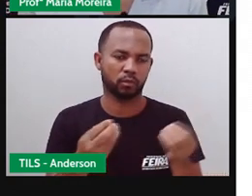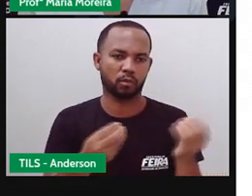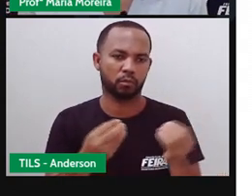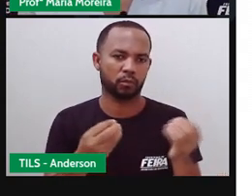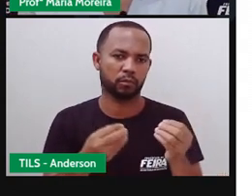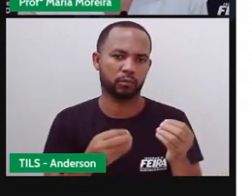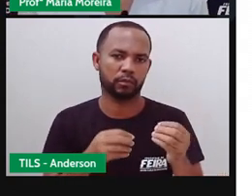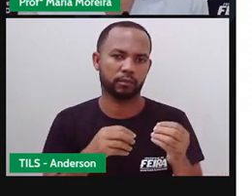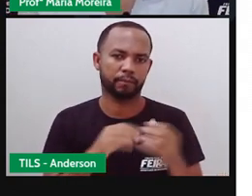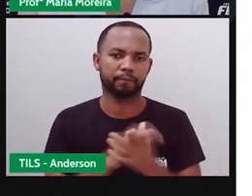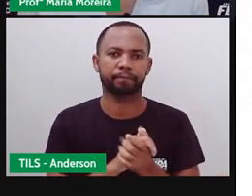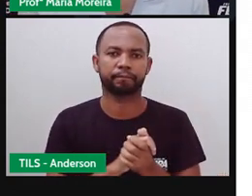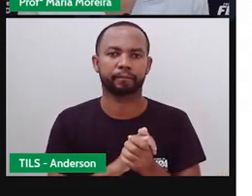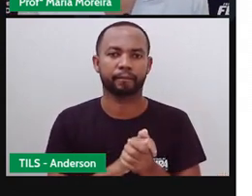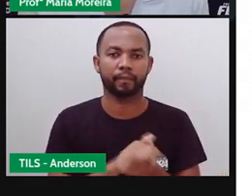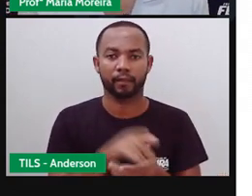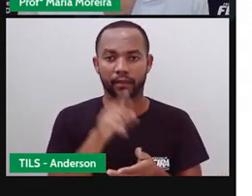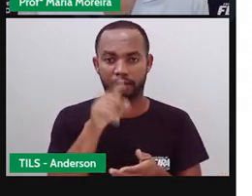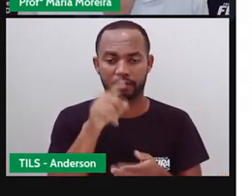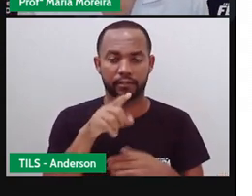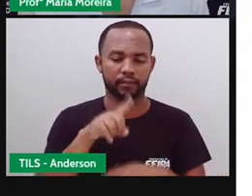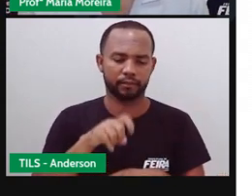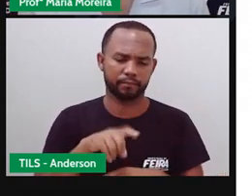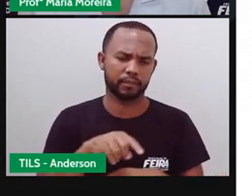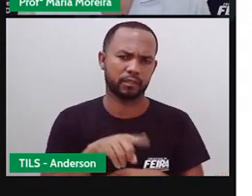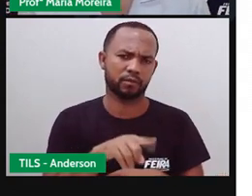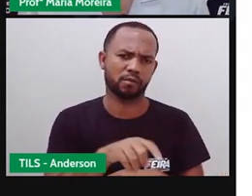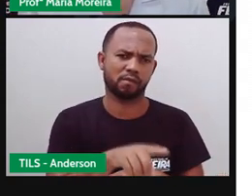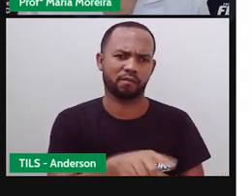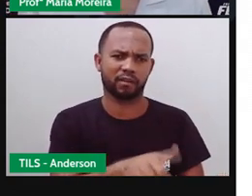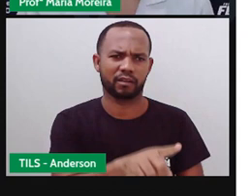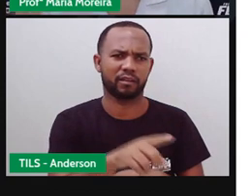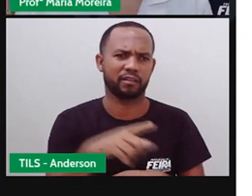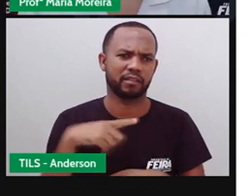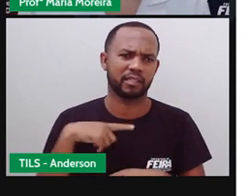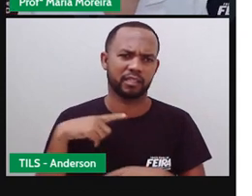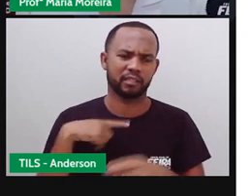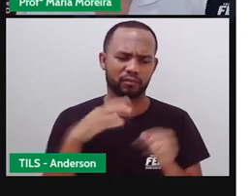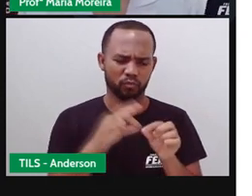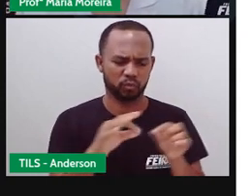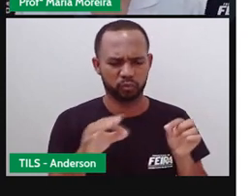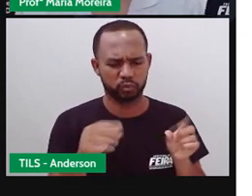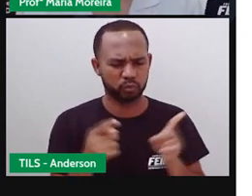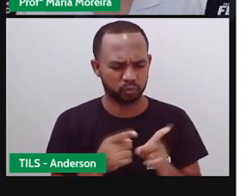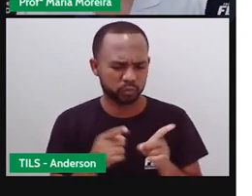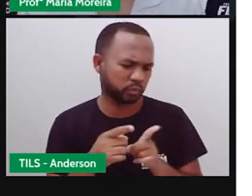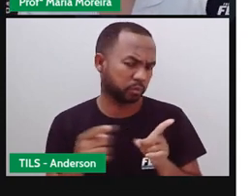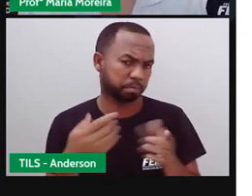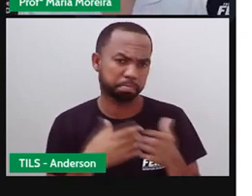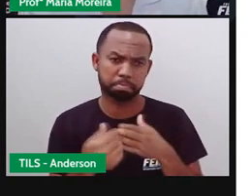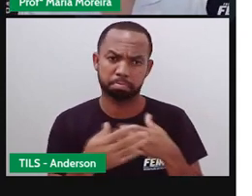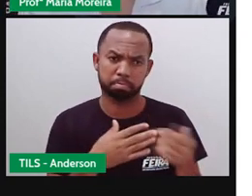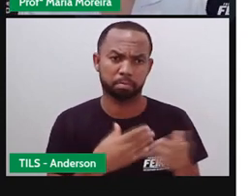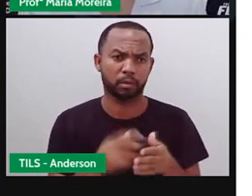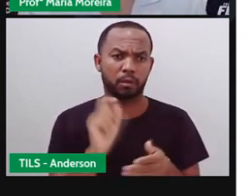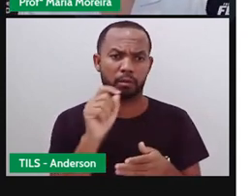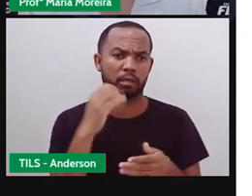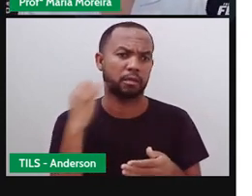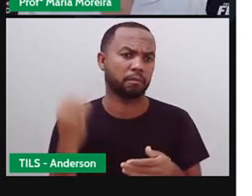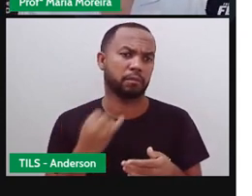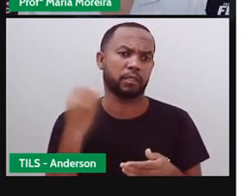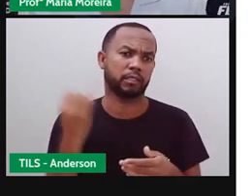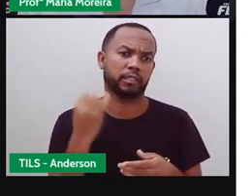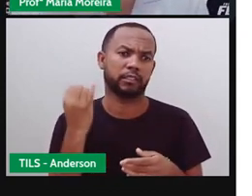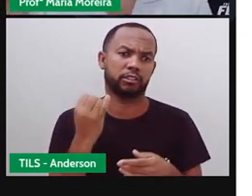de medo né bom eles essas minhocas né Independente se ela tem centímetros ou dois metros aí de comprimento são